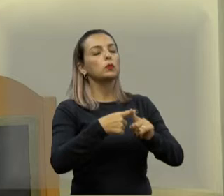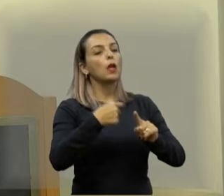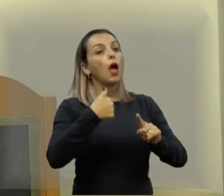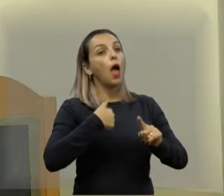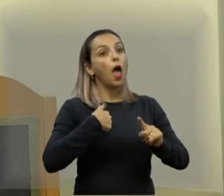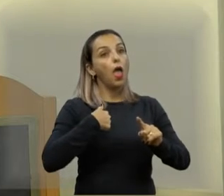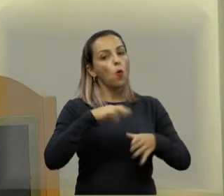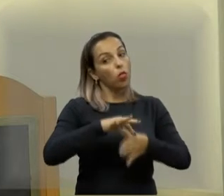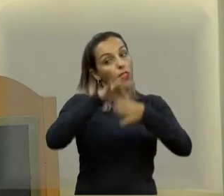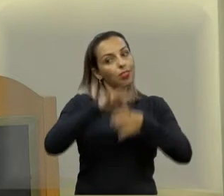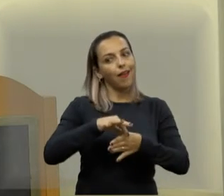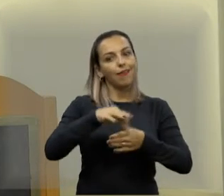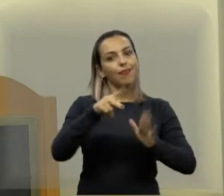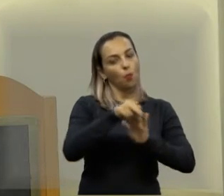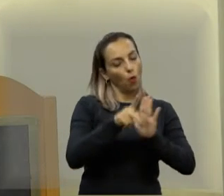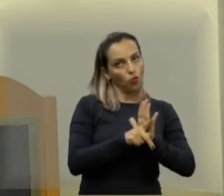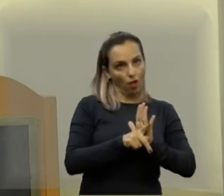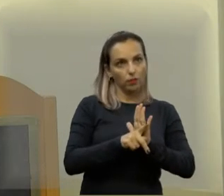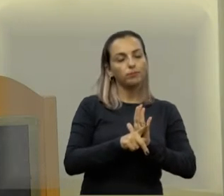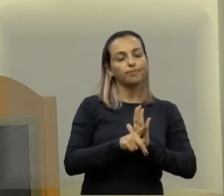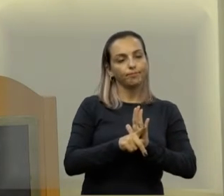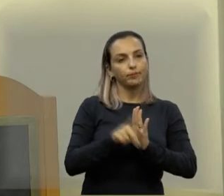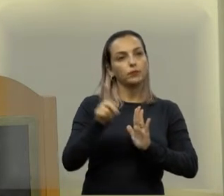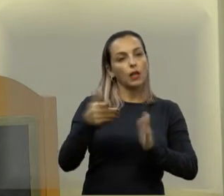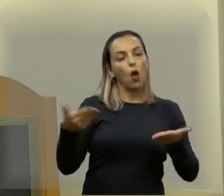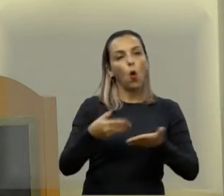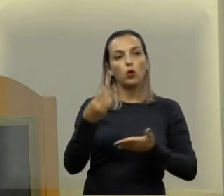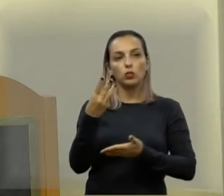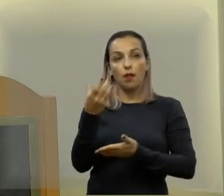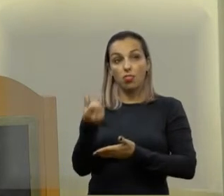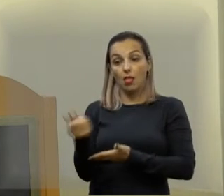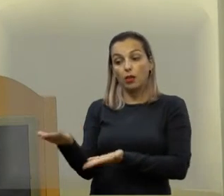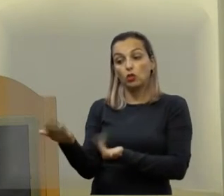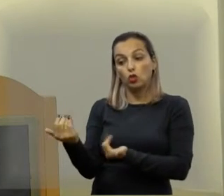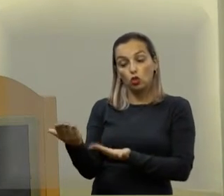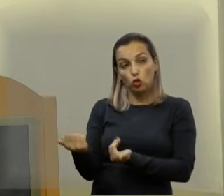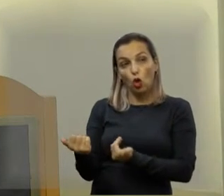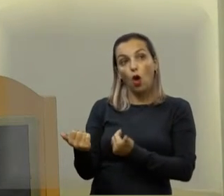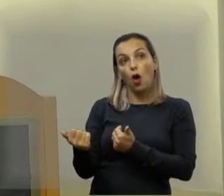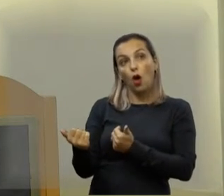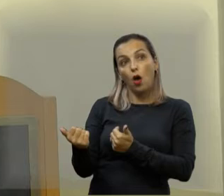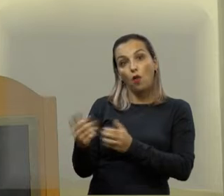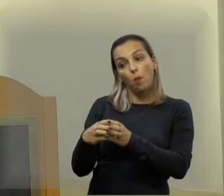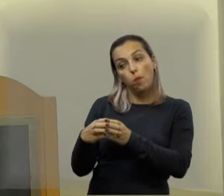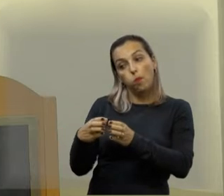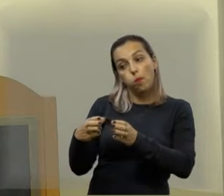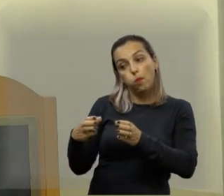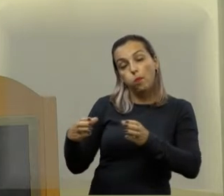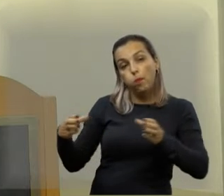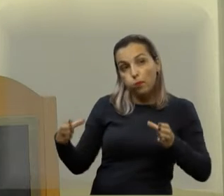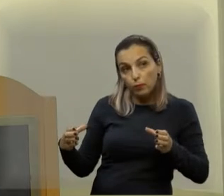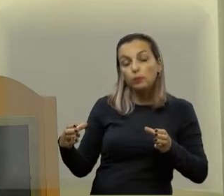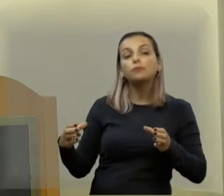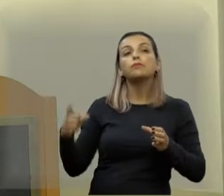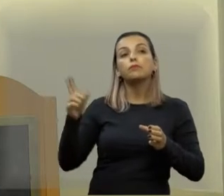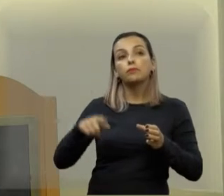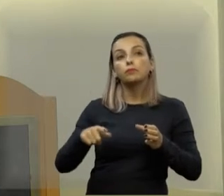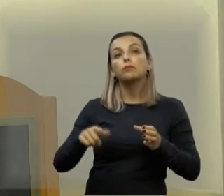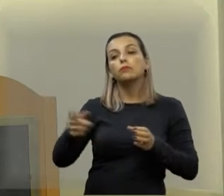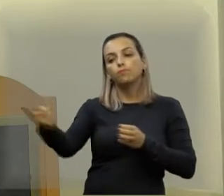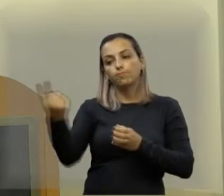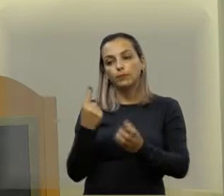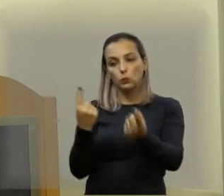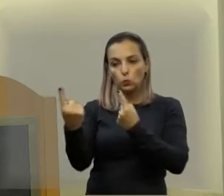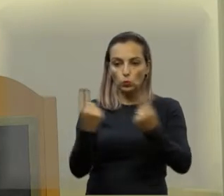desse projeto hoje a gente tem 36 jovens a gente tá e como a TV vazão está aumentando vai entrar novos